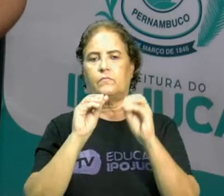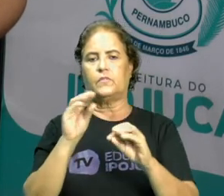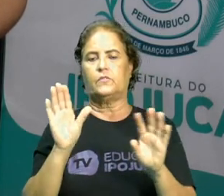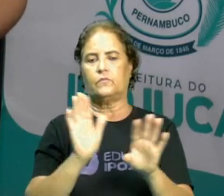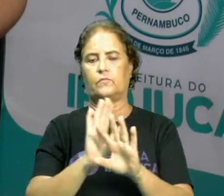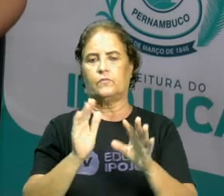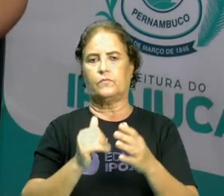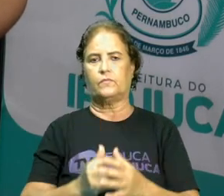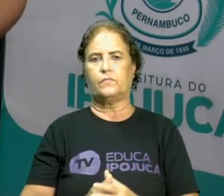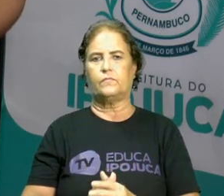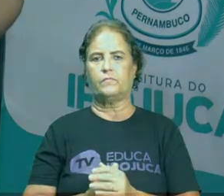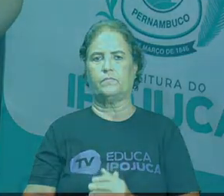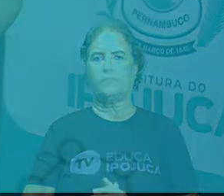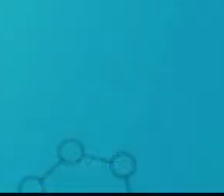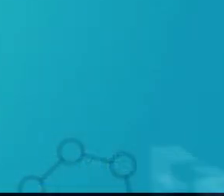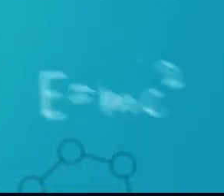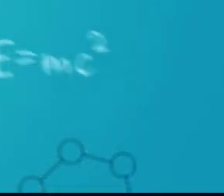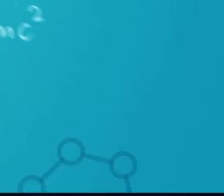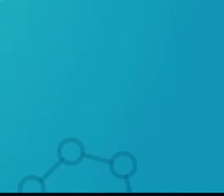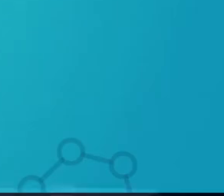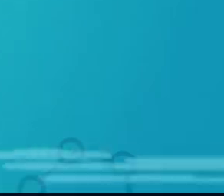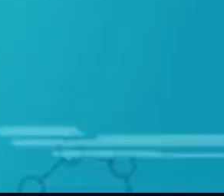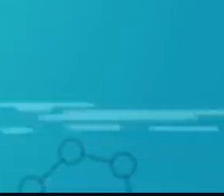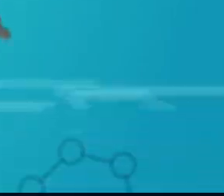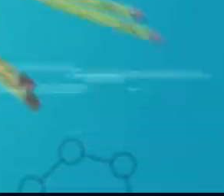no